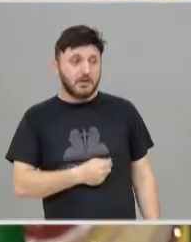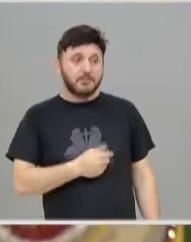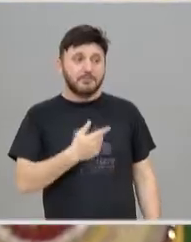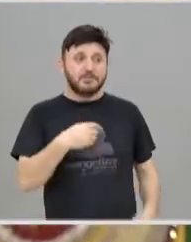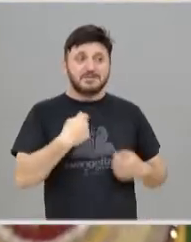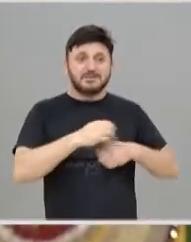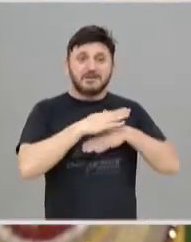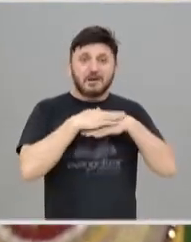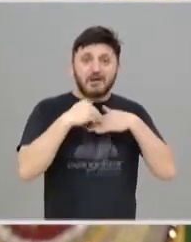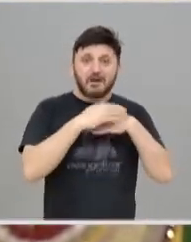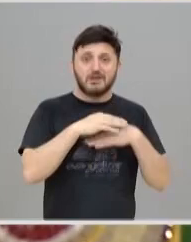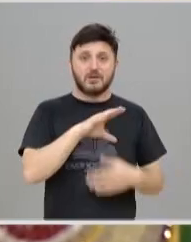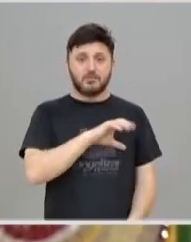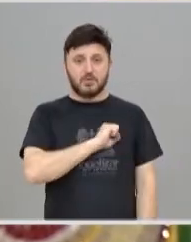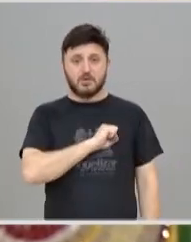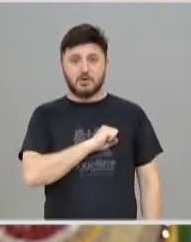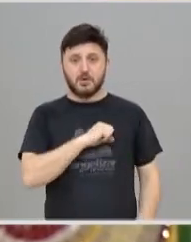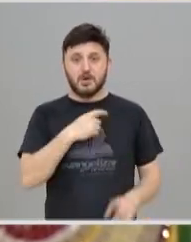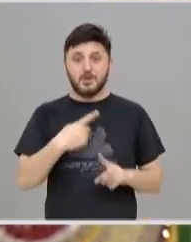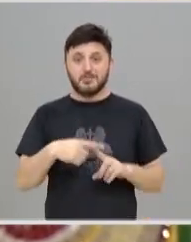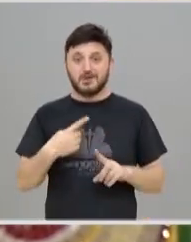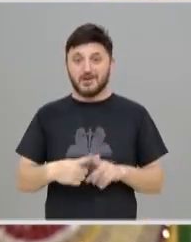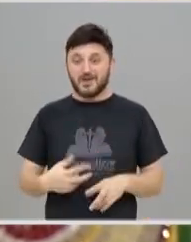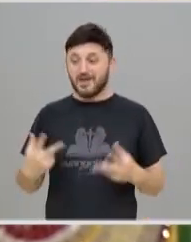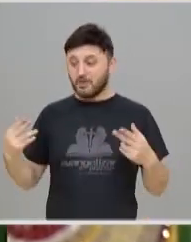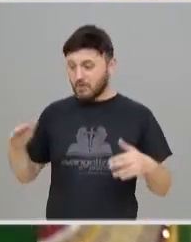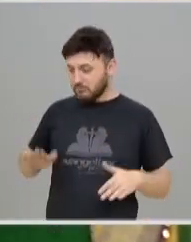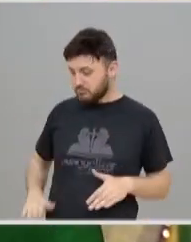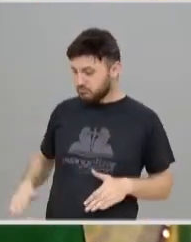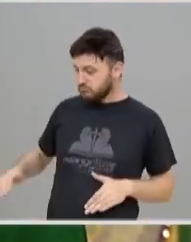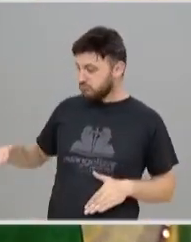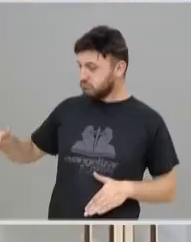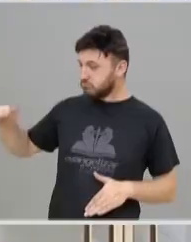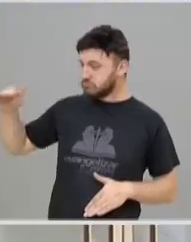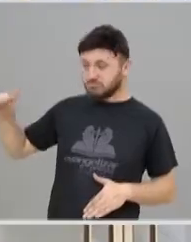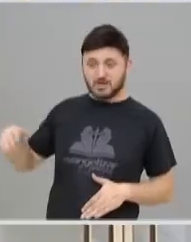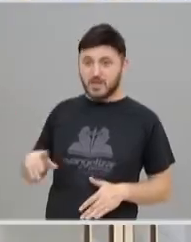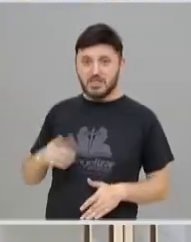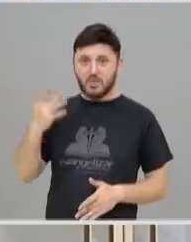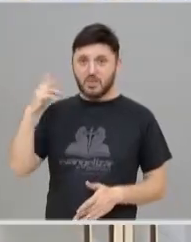carentes de amor, porque são de carne e osso igual você,